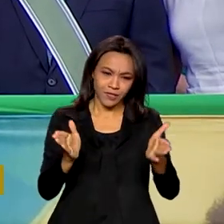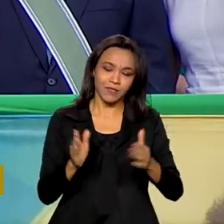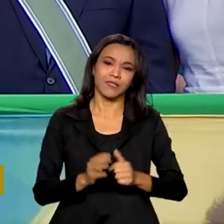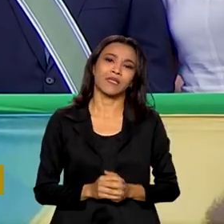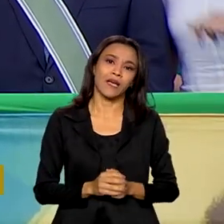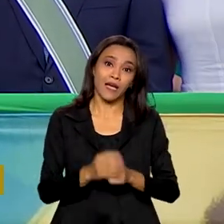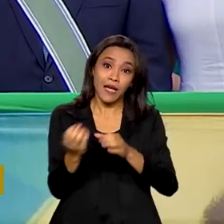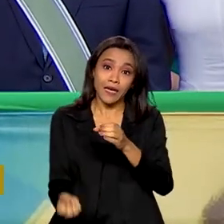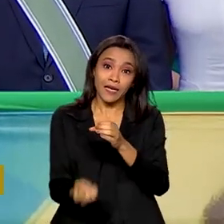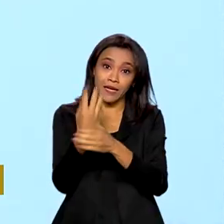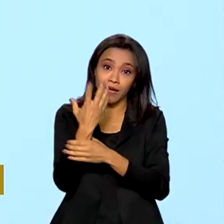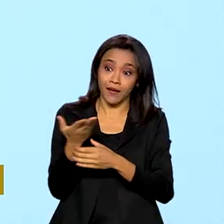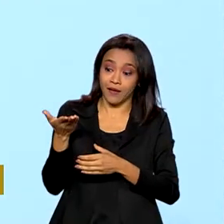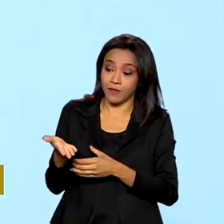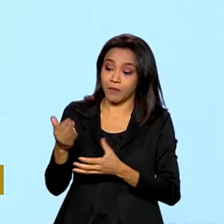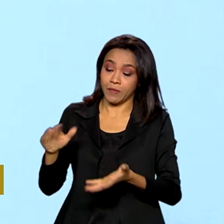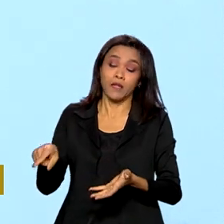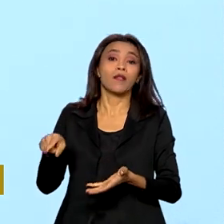criado aí pela Embraer.